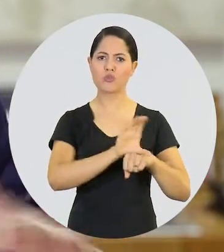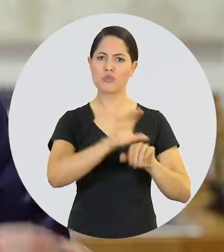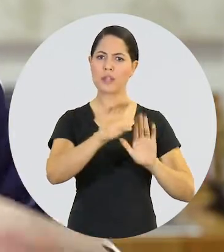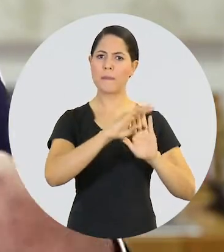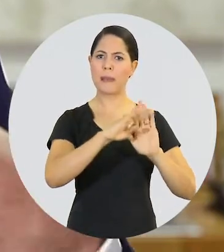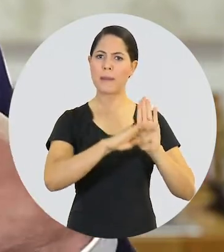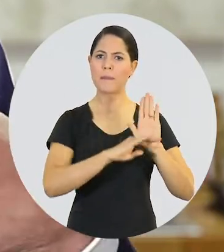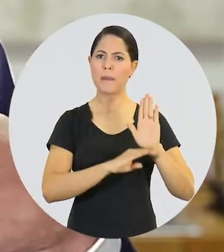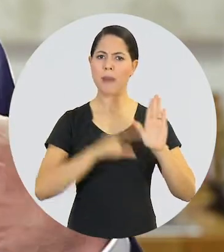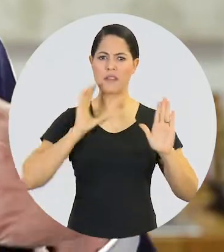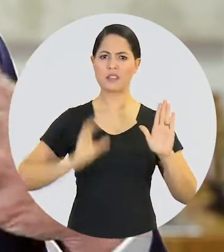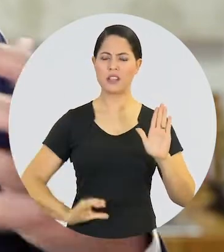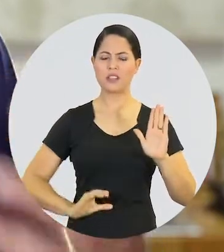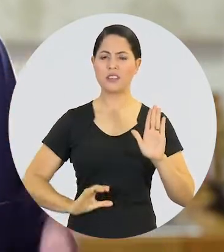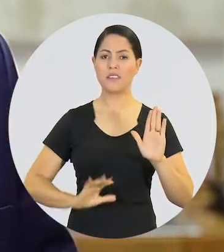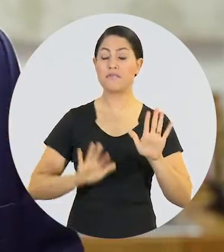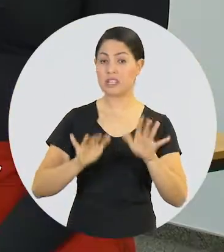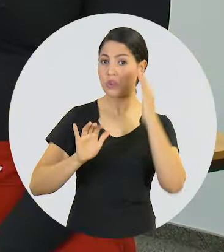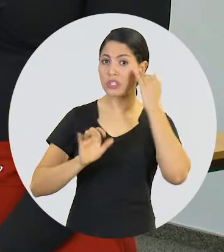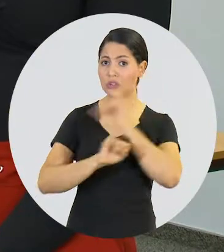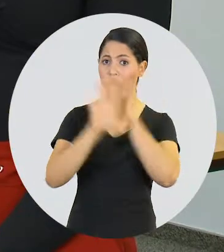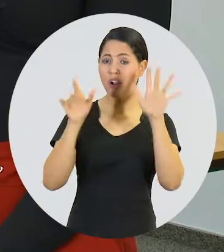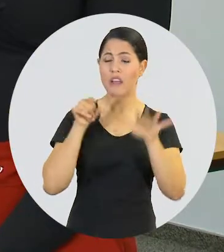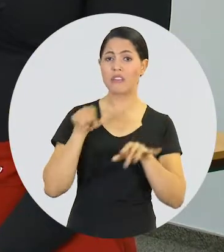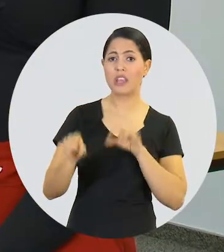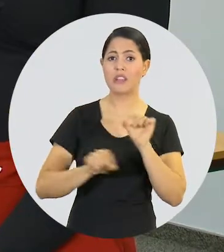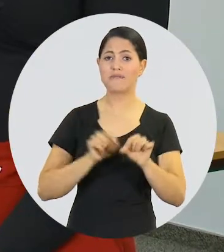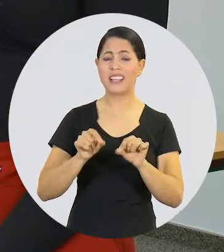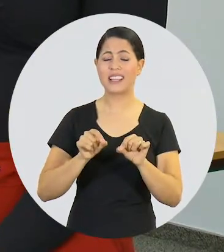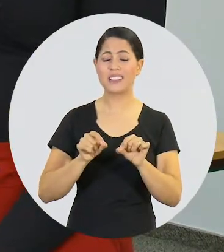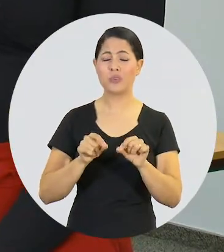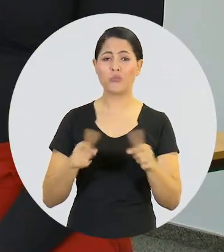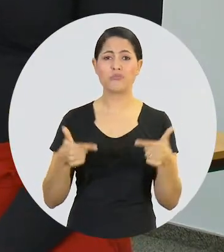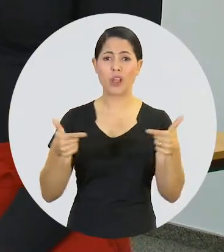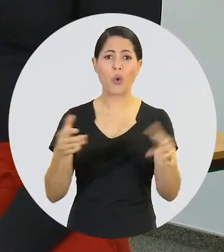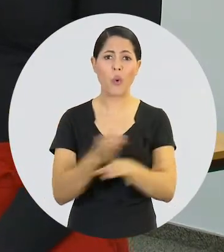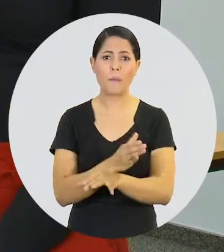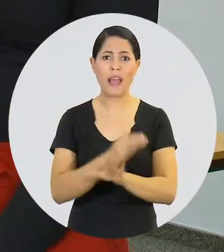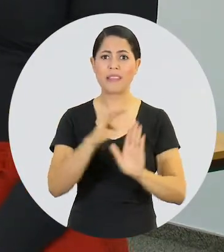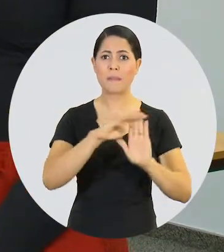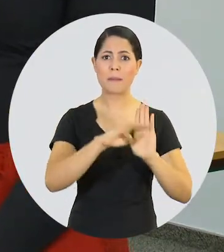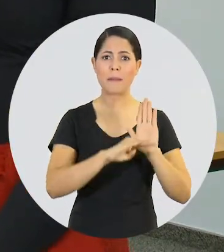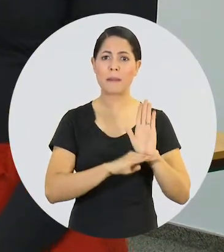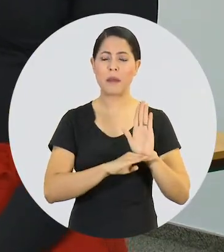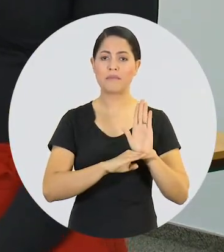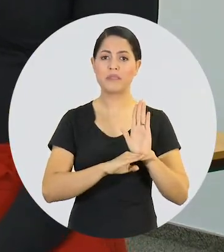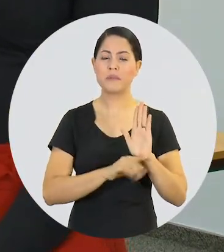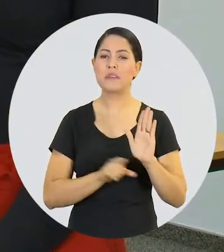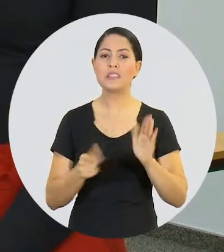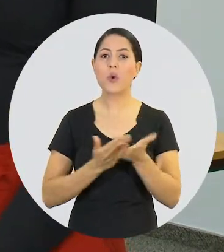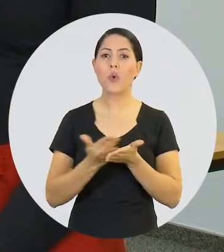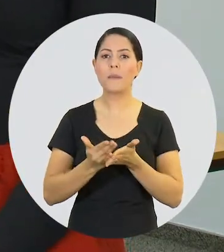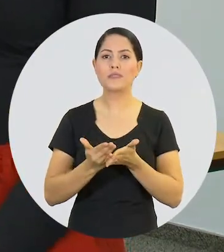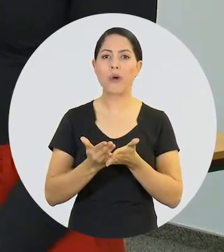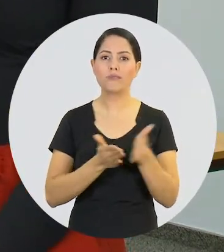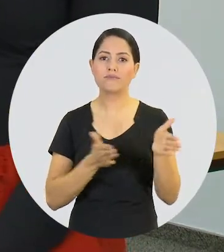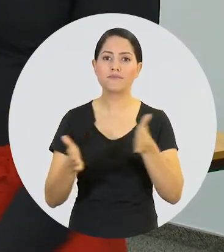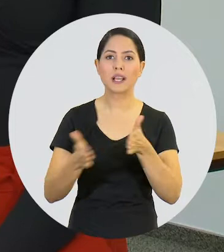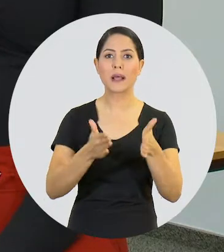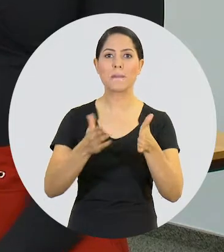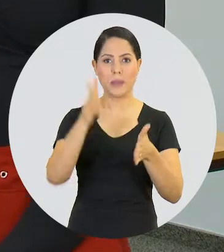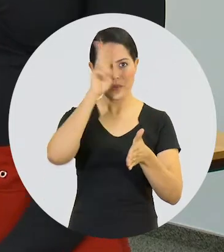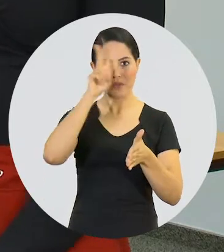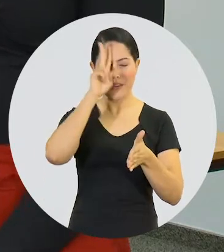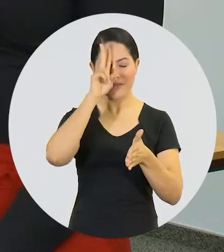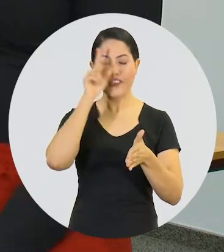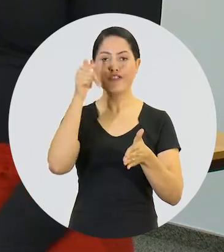que dizem, mas isso não se implementou plenamente, ele estava ali sinalizando um processo histórico, uma travessia. Essa travessia já